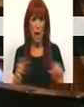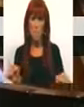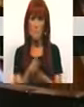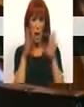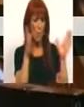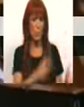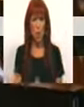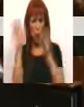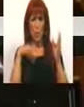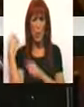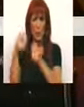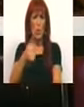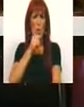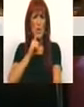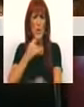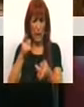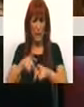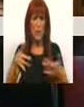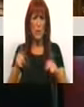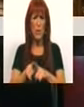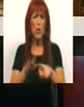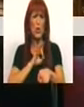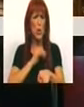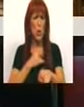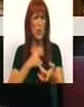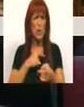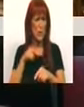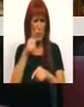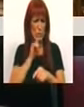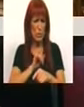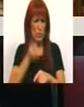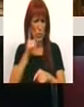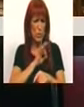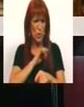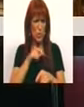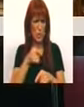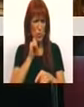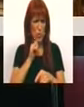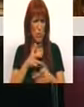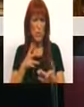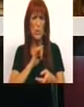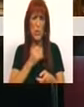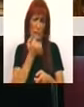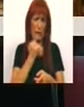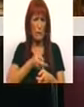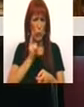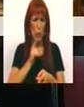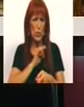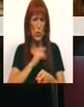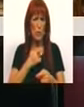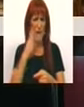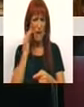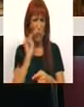produção agrícola do suns quebrou também então o senhor já na open source os 11 horas onde eu criei ocioso e